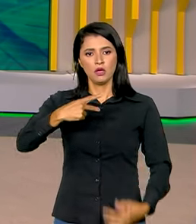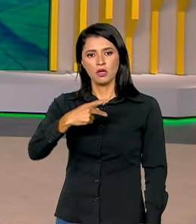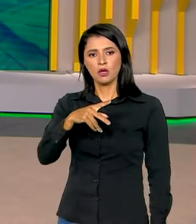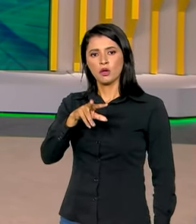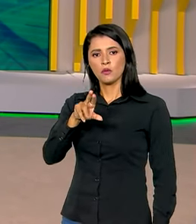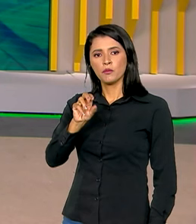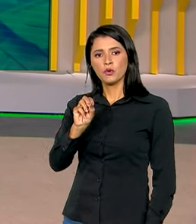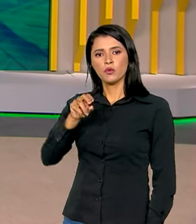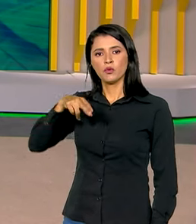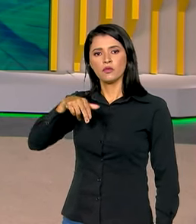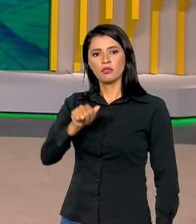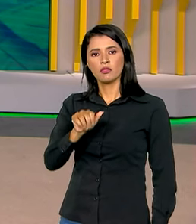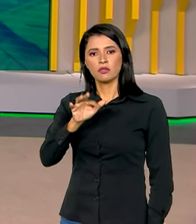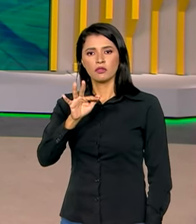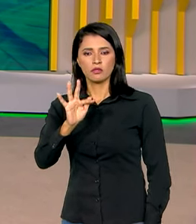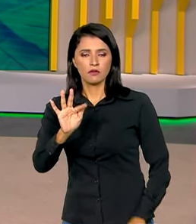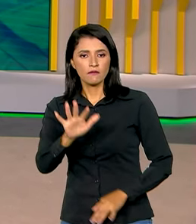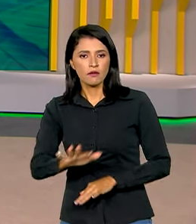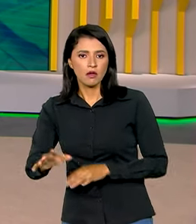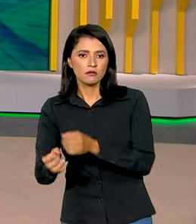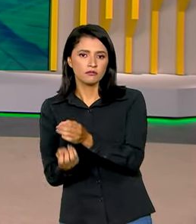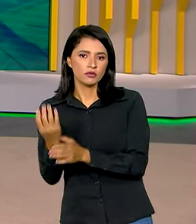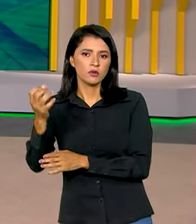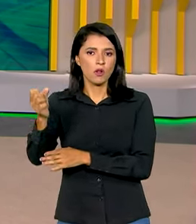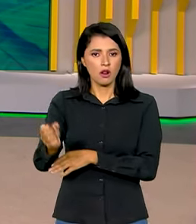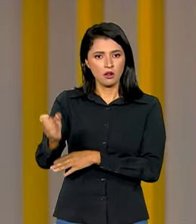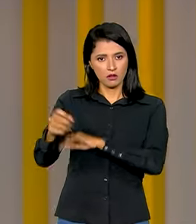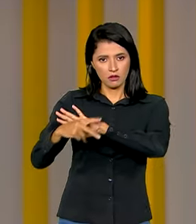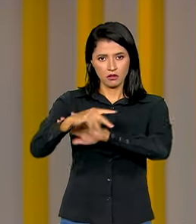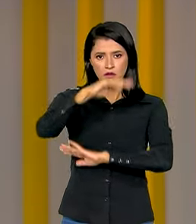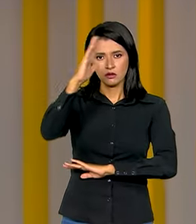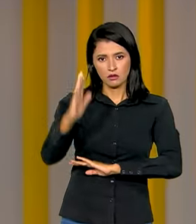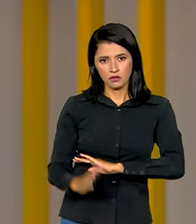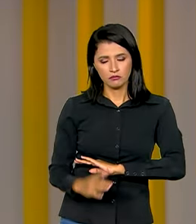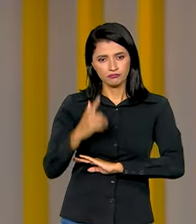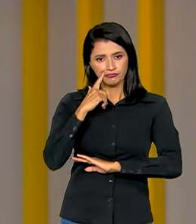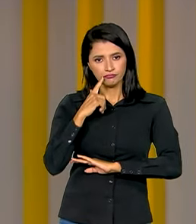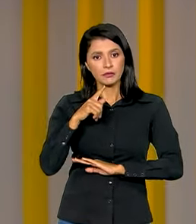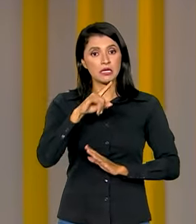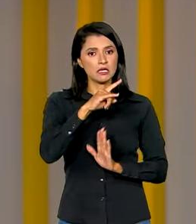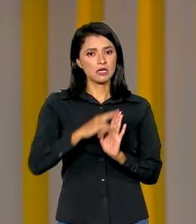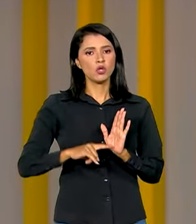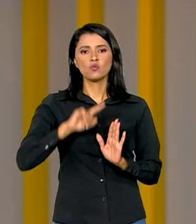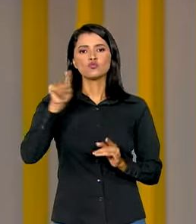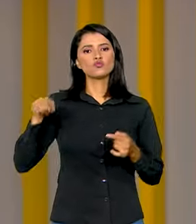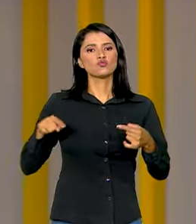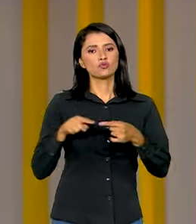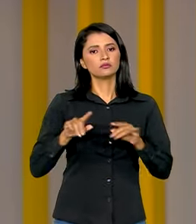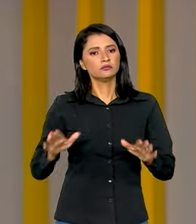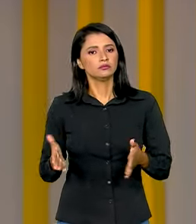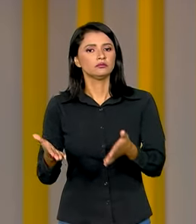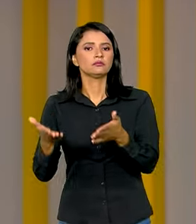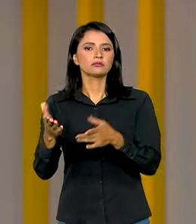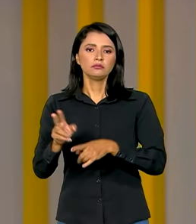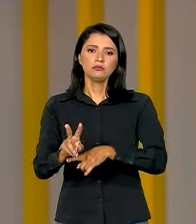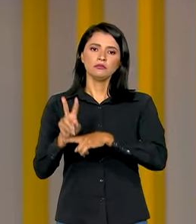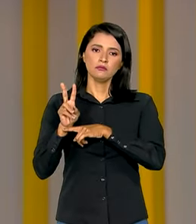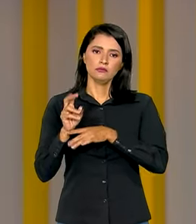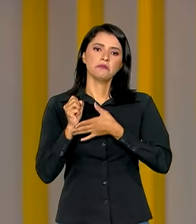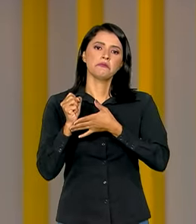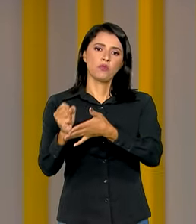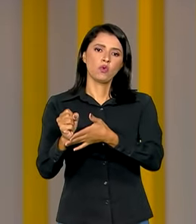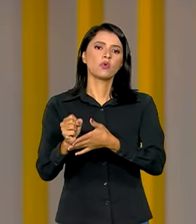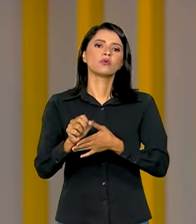PRONAF, para o setor de produção de leite no país. A medida tem como objetivo proporcionar suporte financeiro